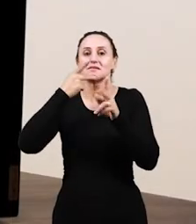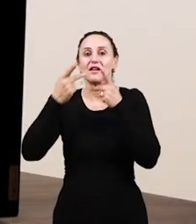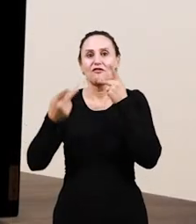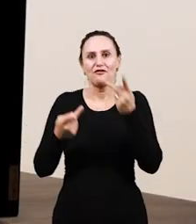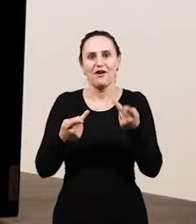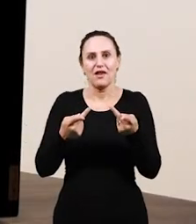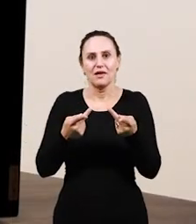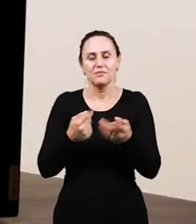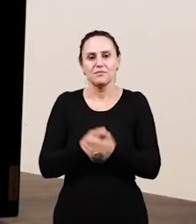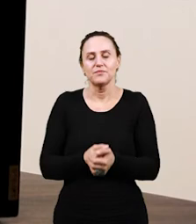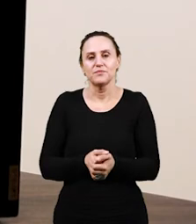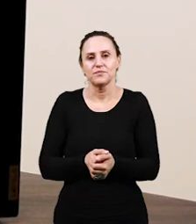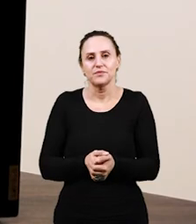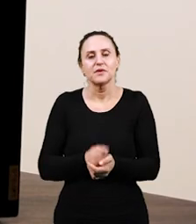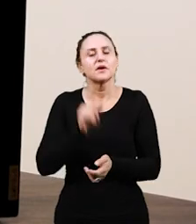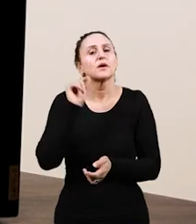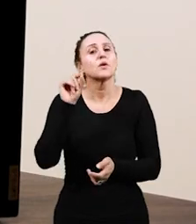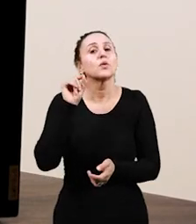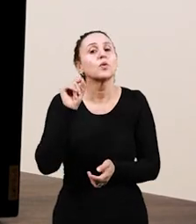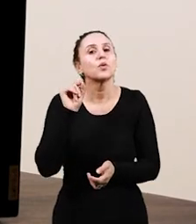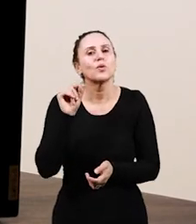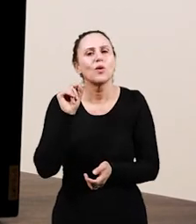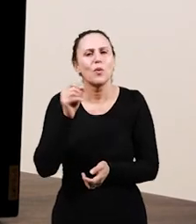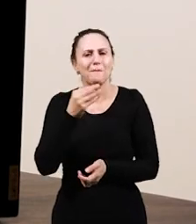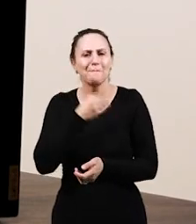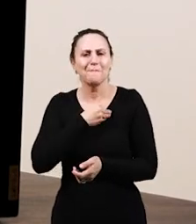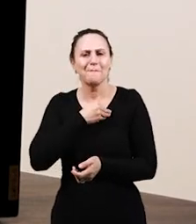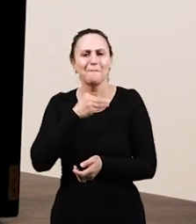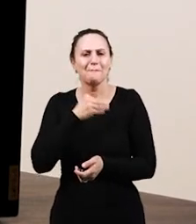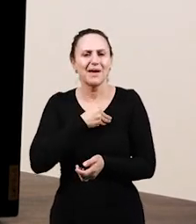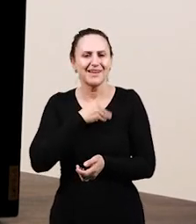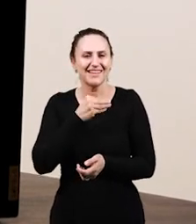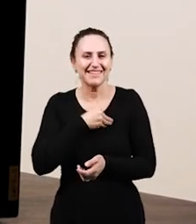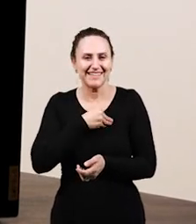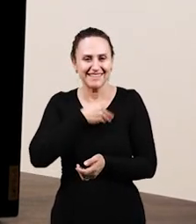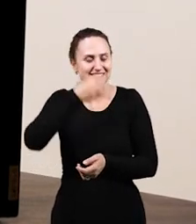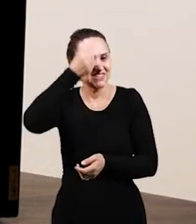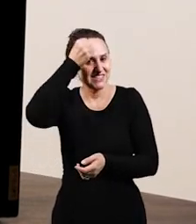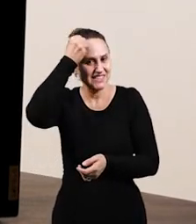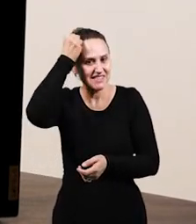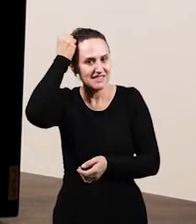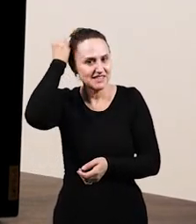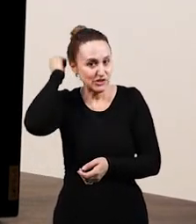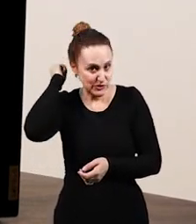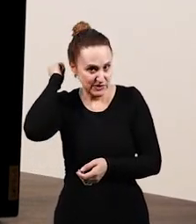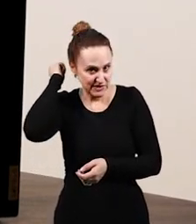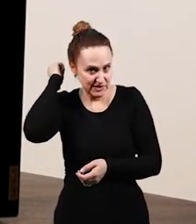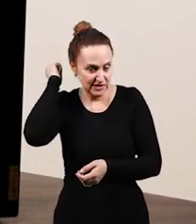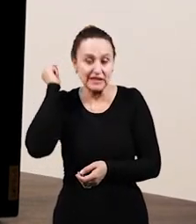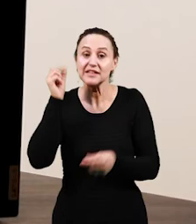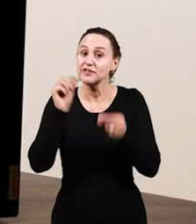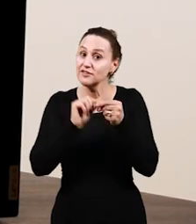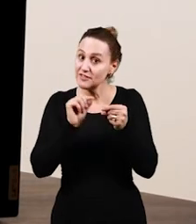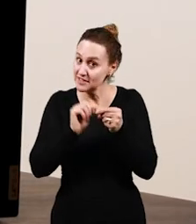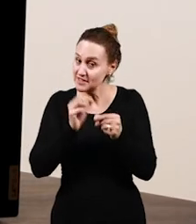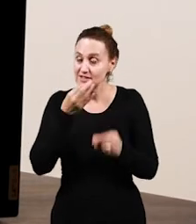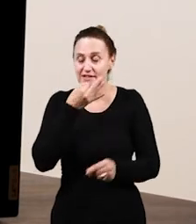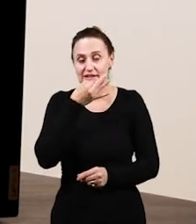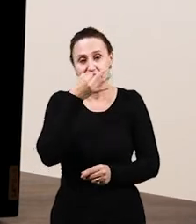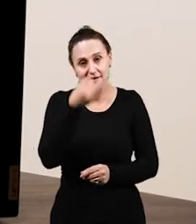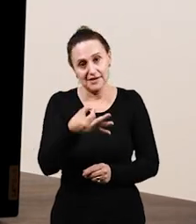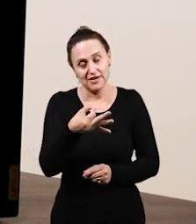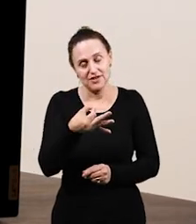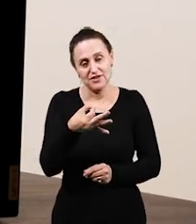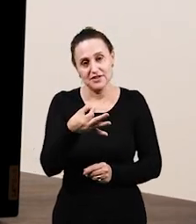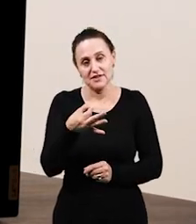então como eu disse Qual foi o grande pecado do sócio né e aqui eu tô já fazendo uma crítica que a crítica